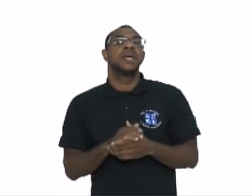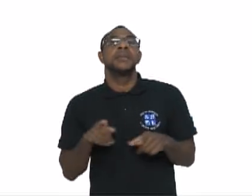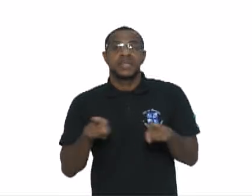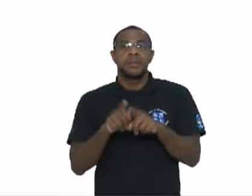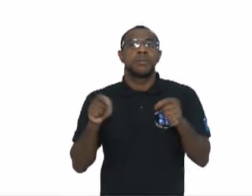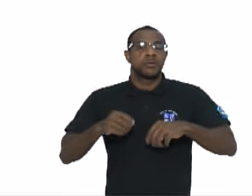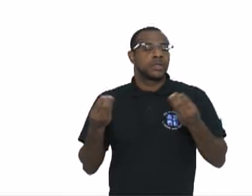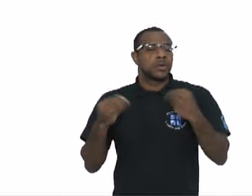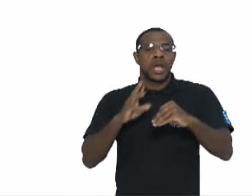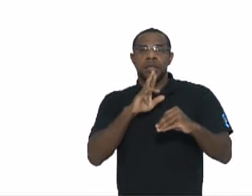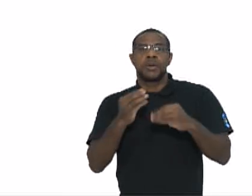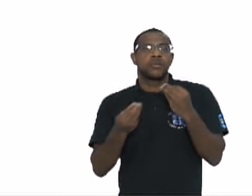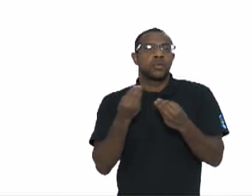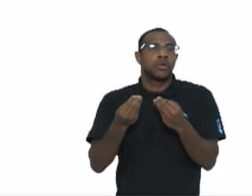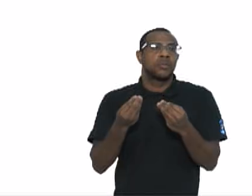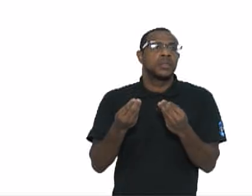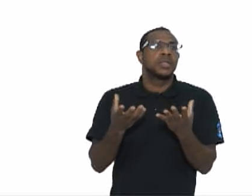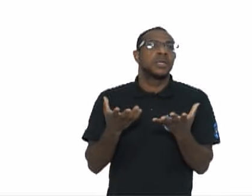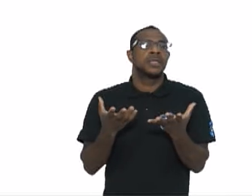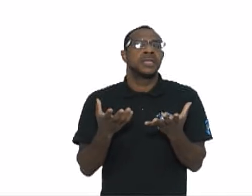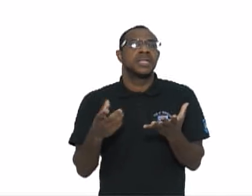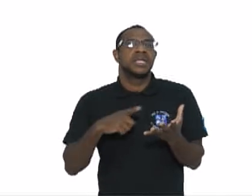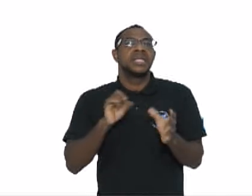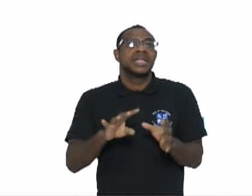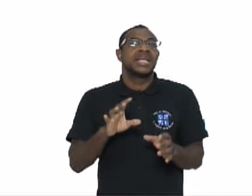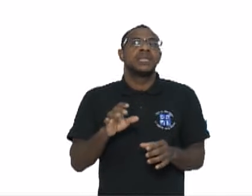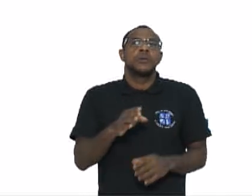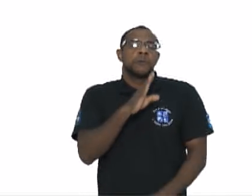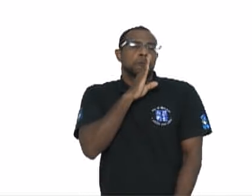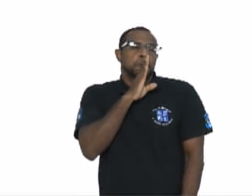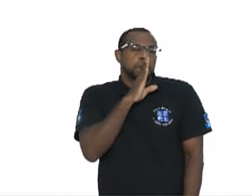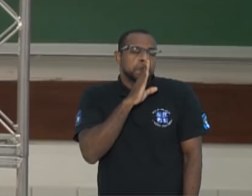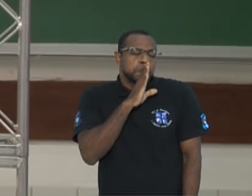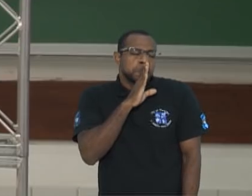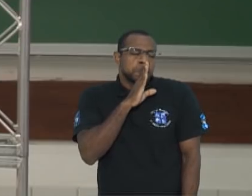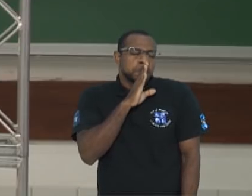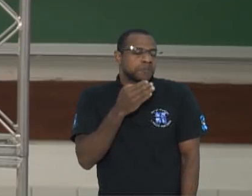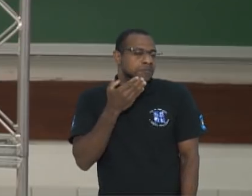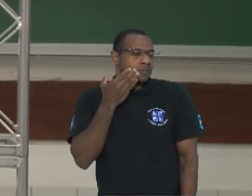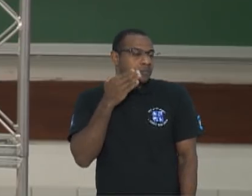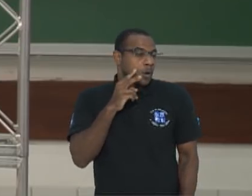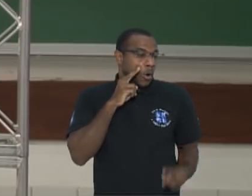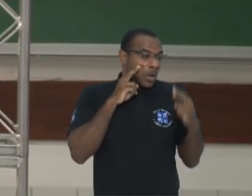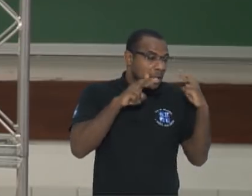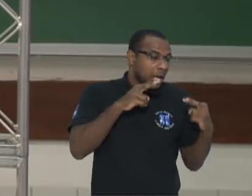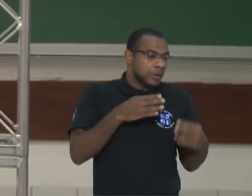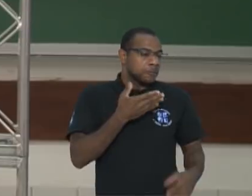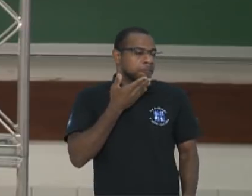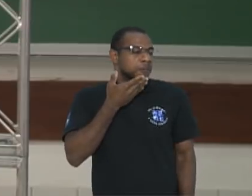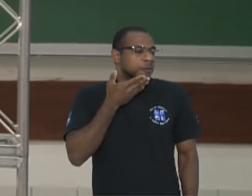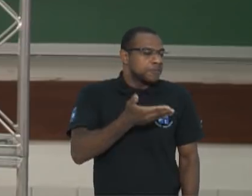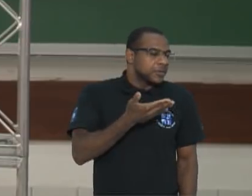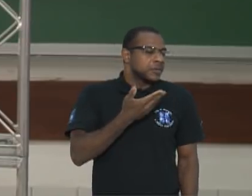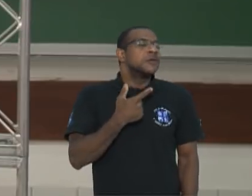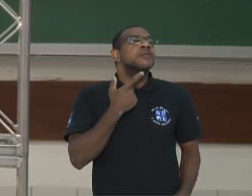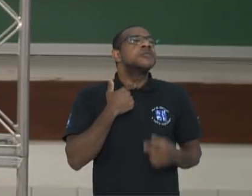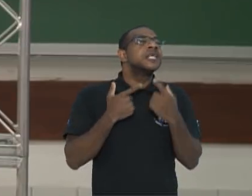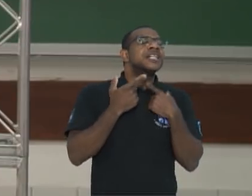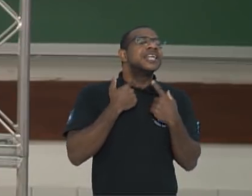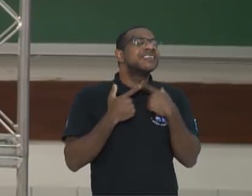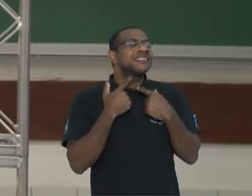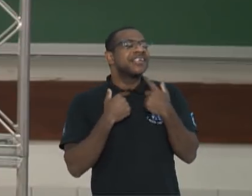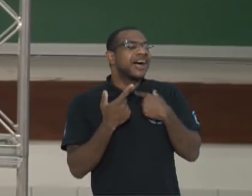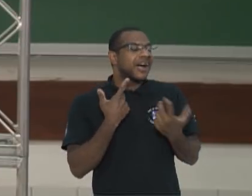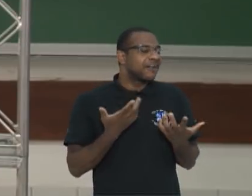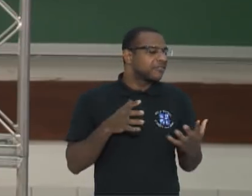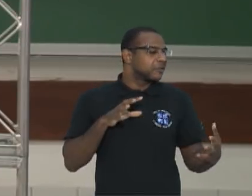colocado lá que sabe-se também que sem se falar eles se pediam, né? Então, um desejava ter o outro,